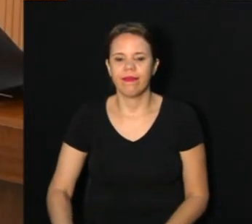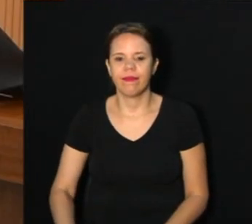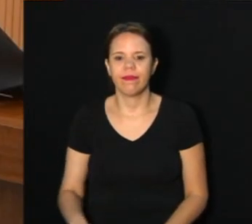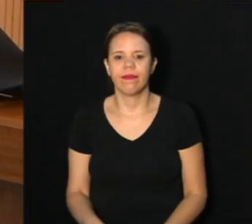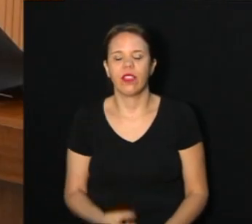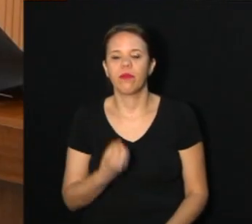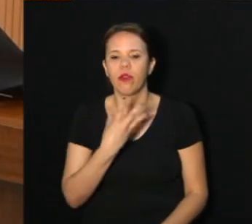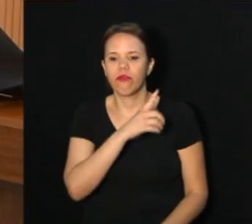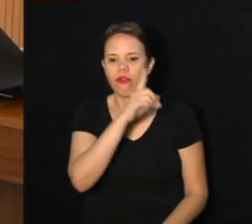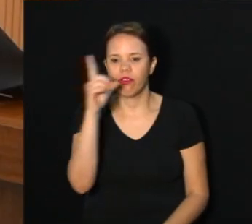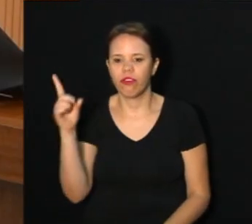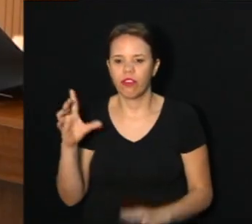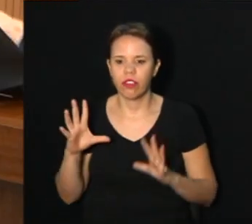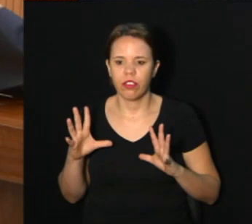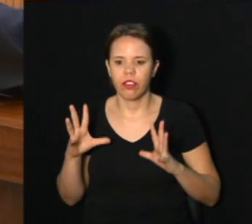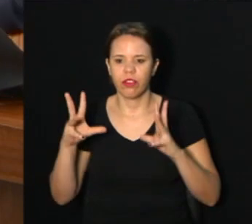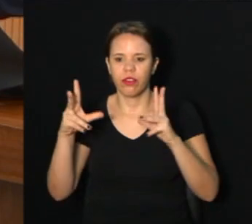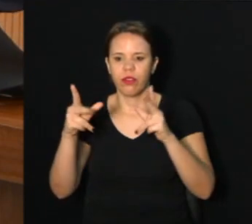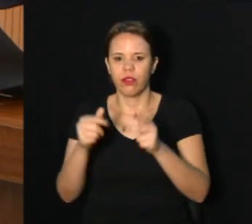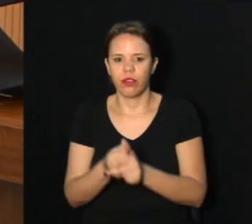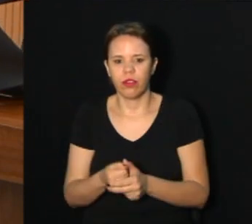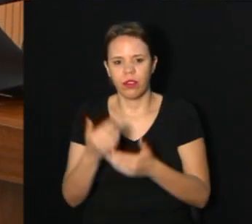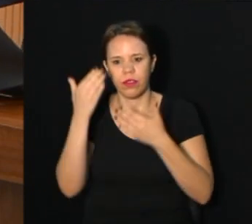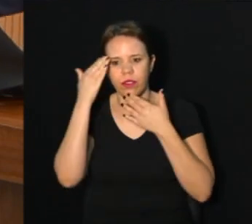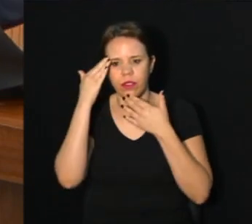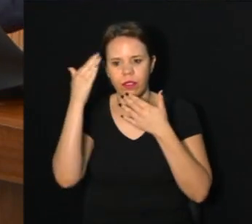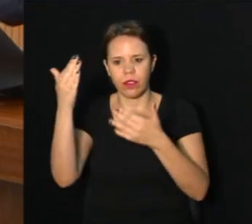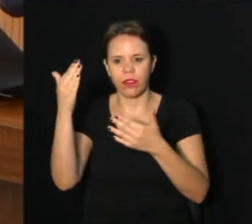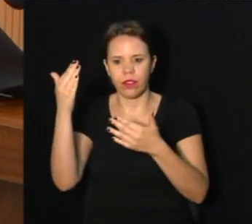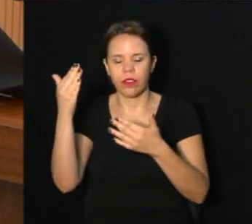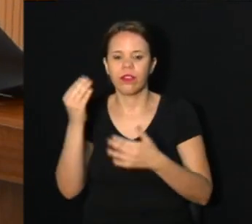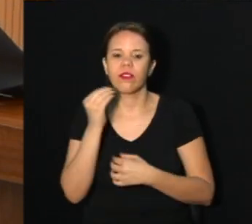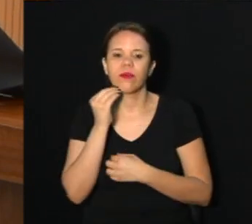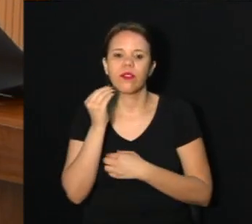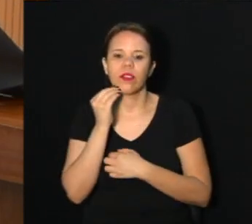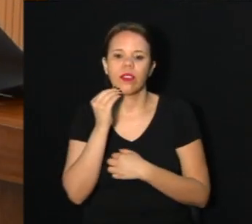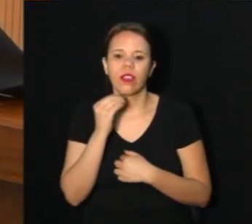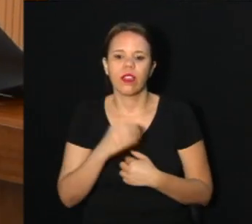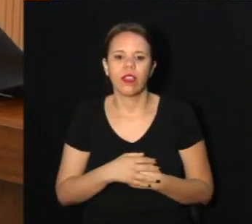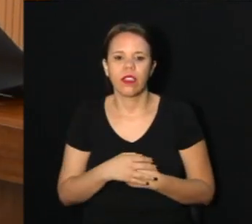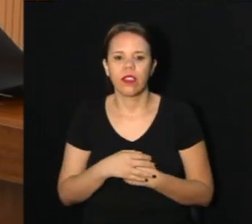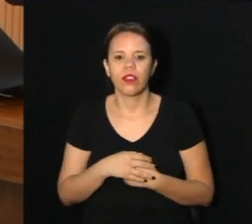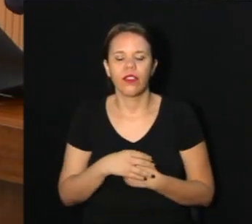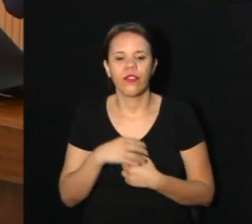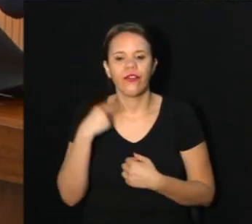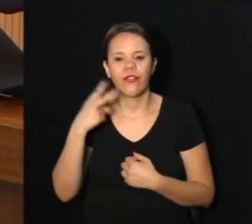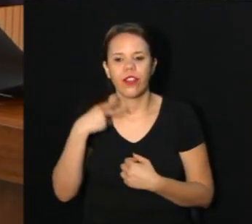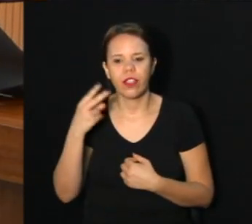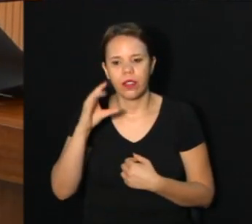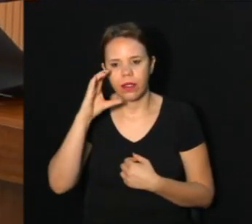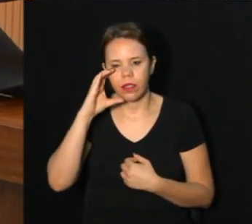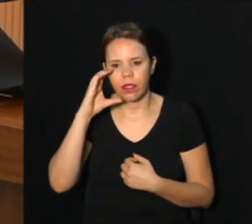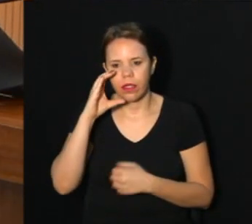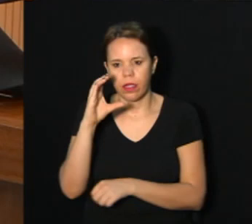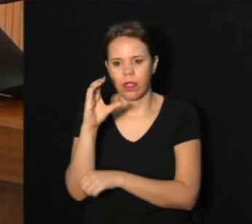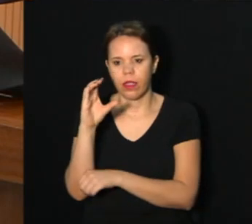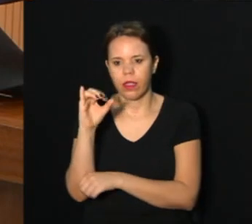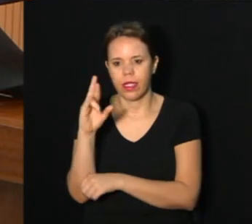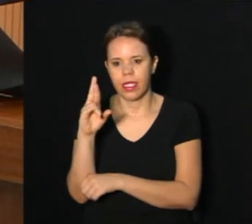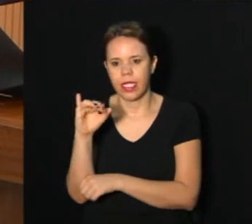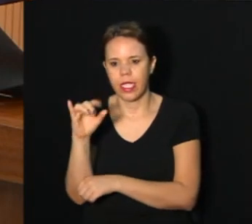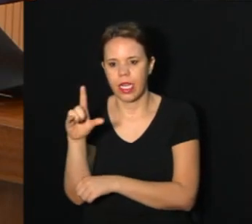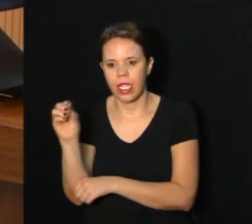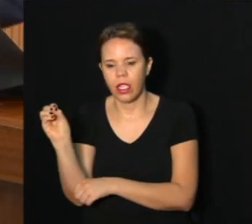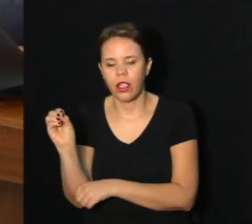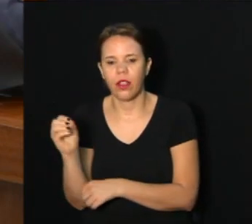Bom dia a todos. Agradecer a oportunidade, vereador Cirilo, presidindo aqui a